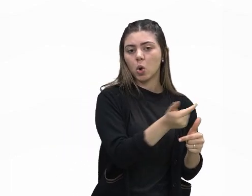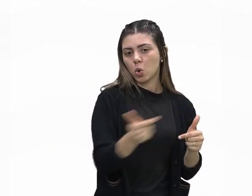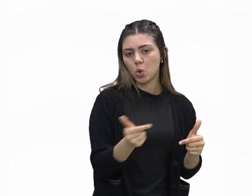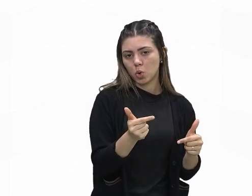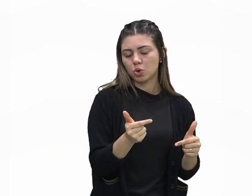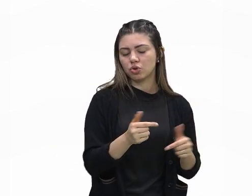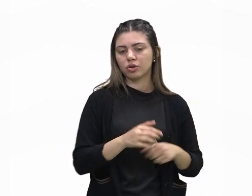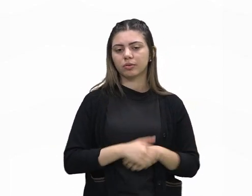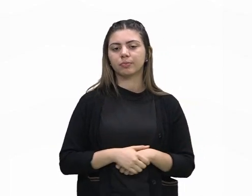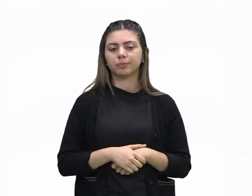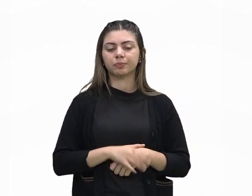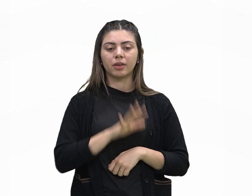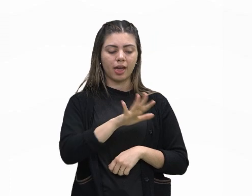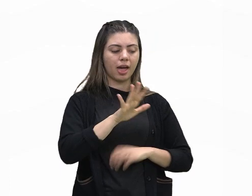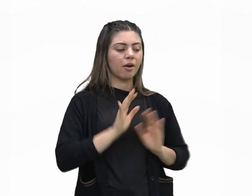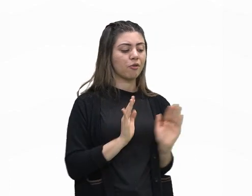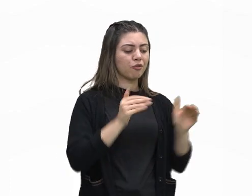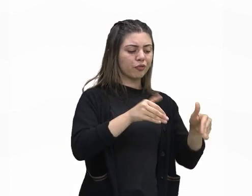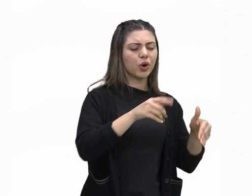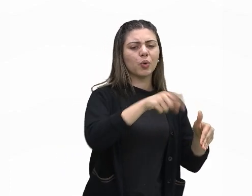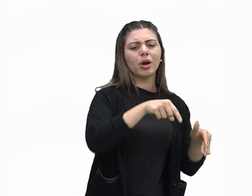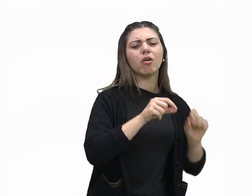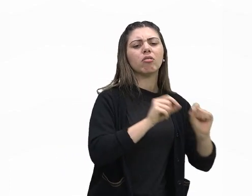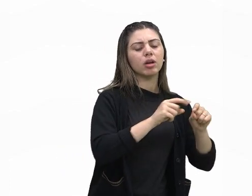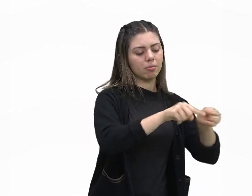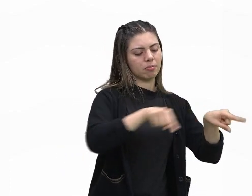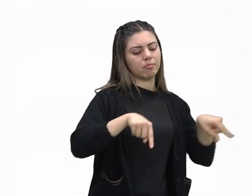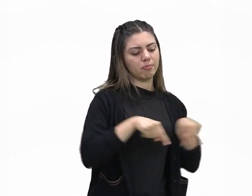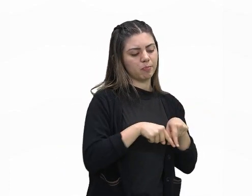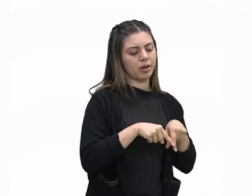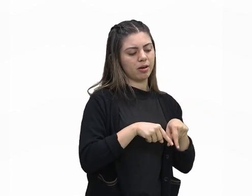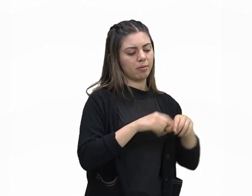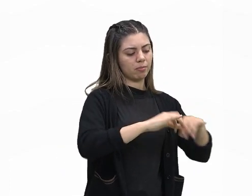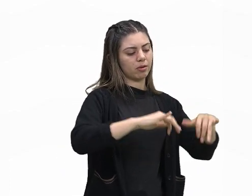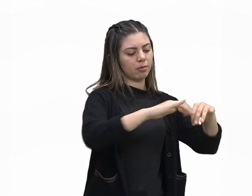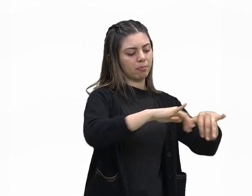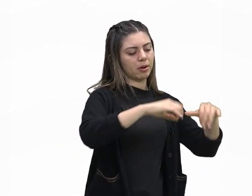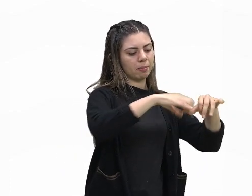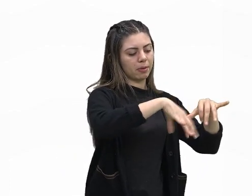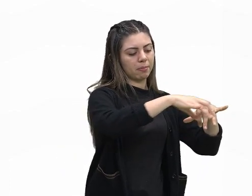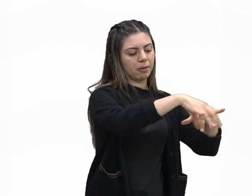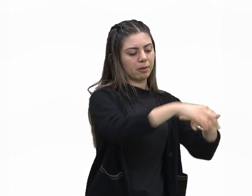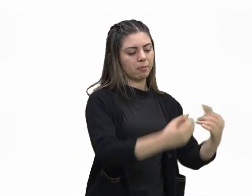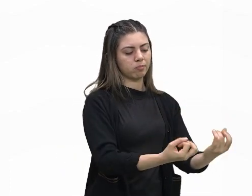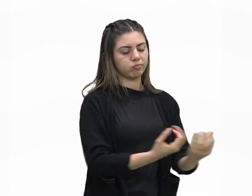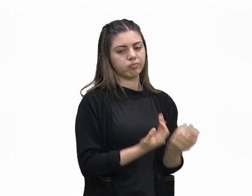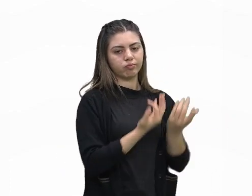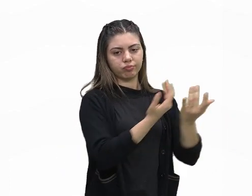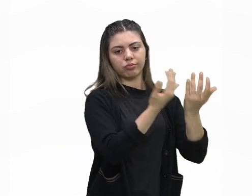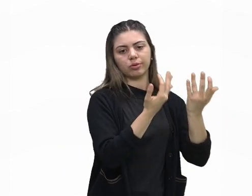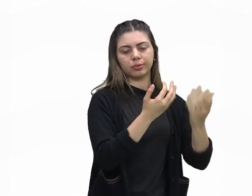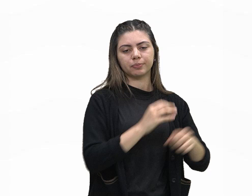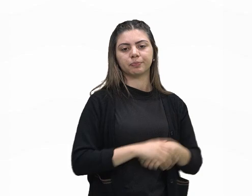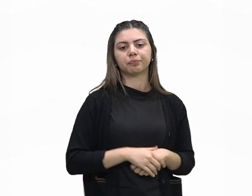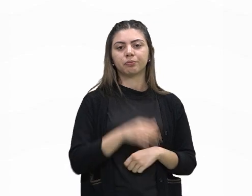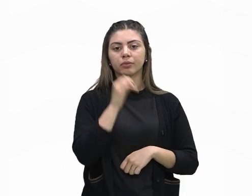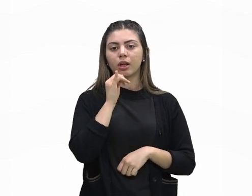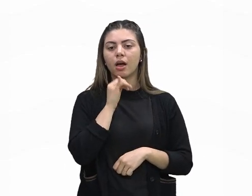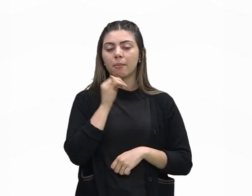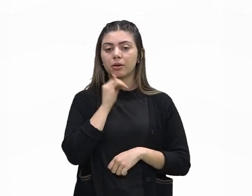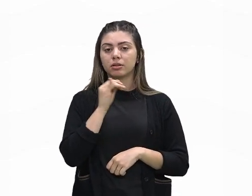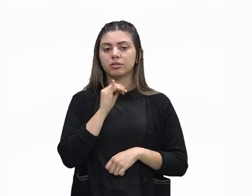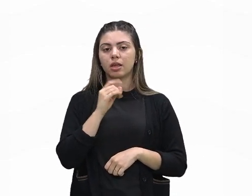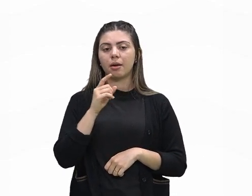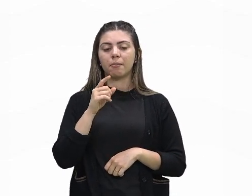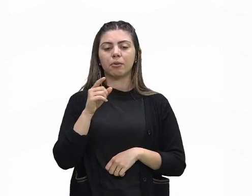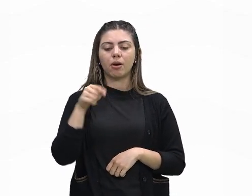mas era em torno da terra. Se nós fôssemos colocar aí agora, nós começamos vendo aquela chuva de dinheiro, né? Seria uma